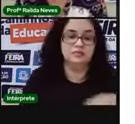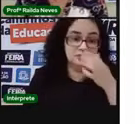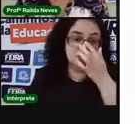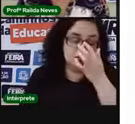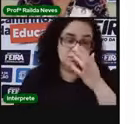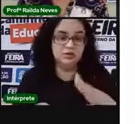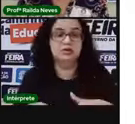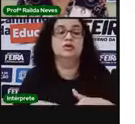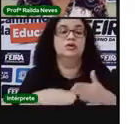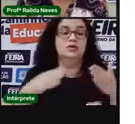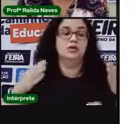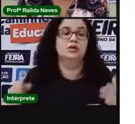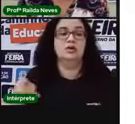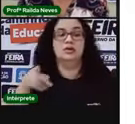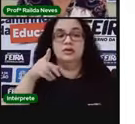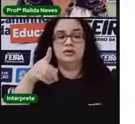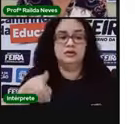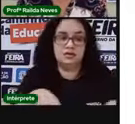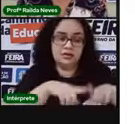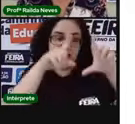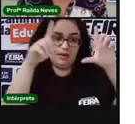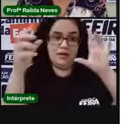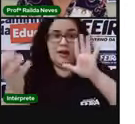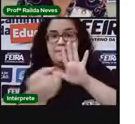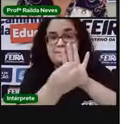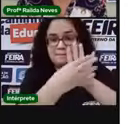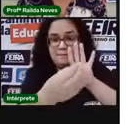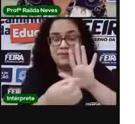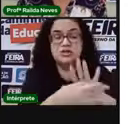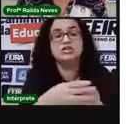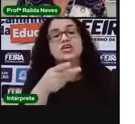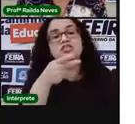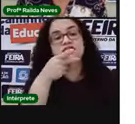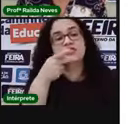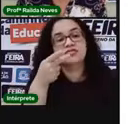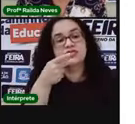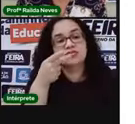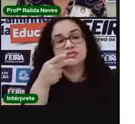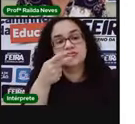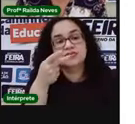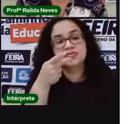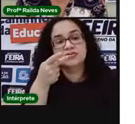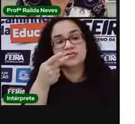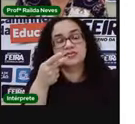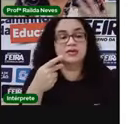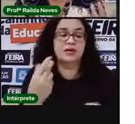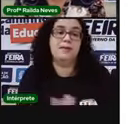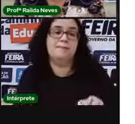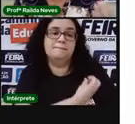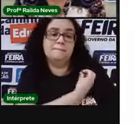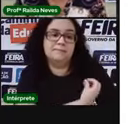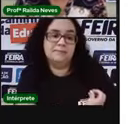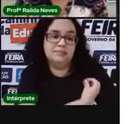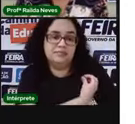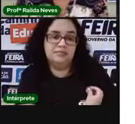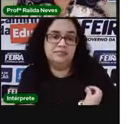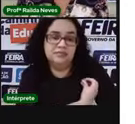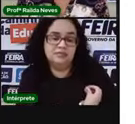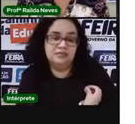Então, essa imagem retrata o momento em que presencialmente nossos